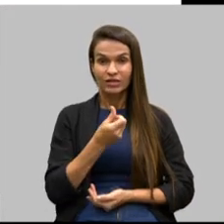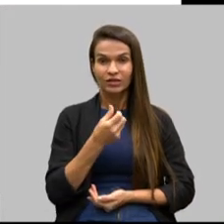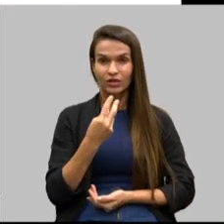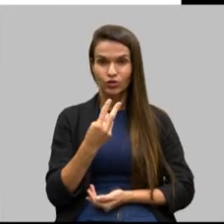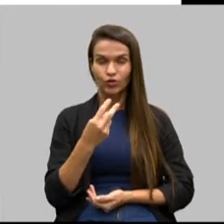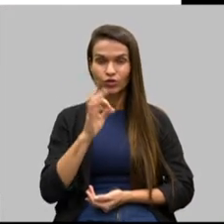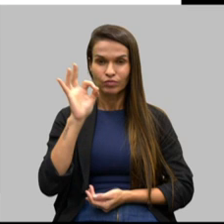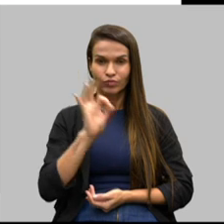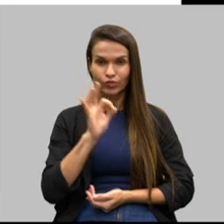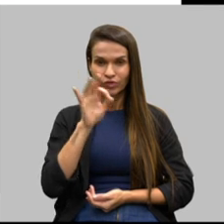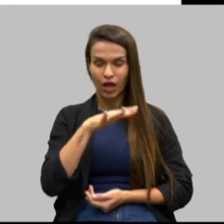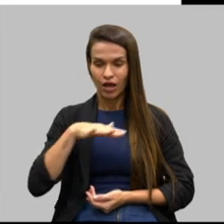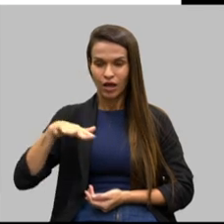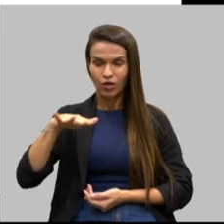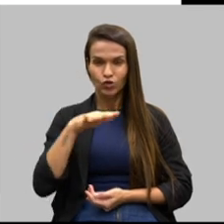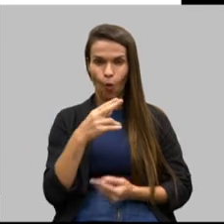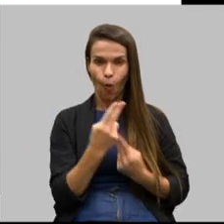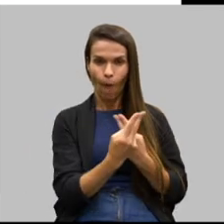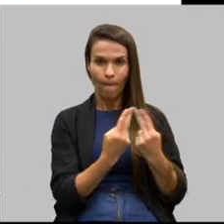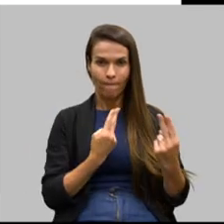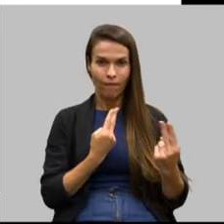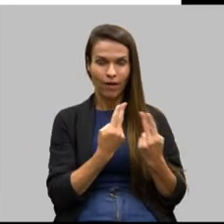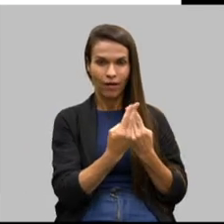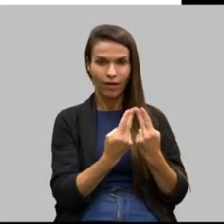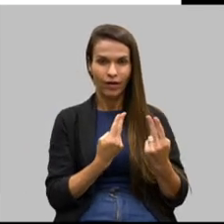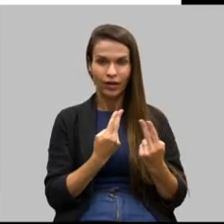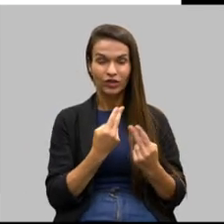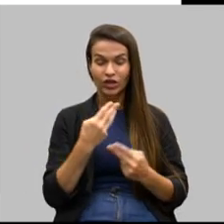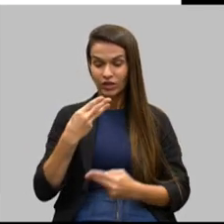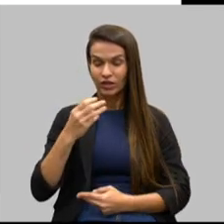62% em zonas urbanas e